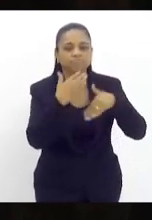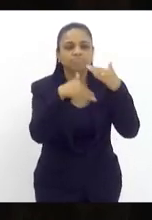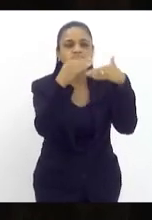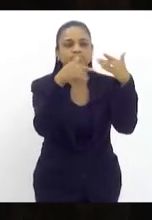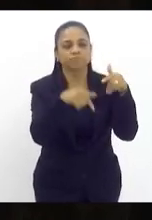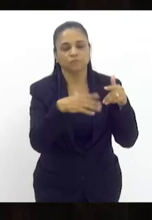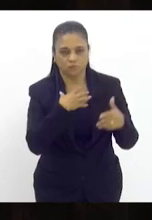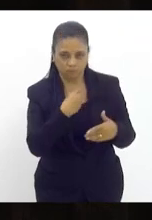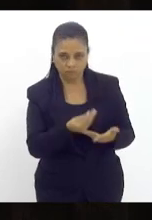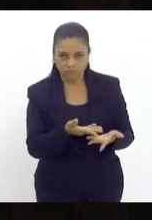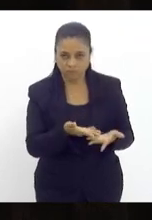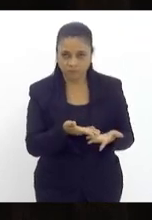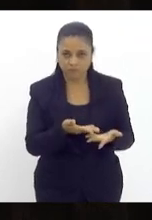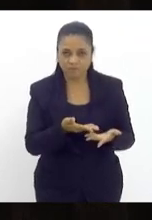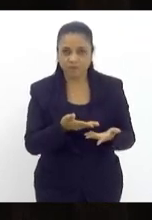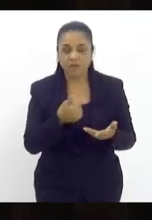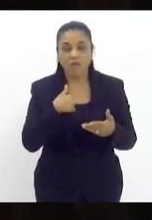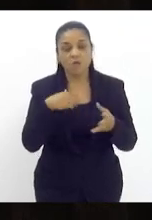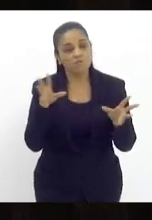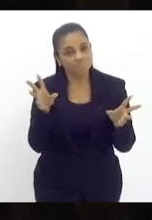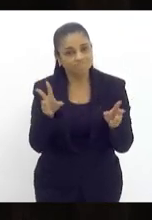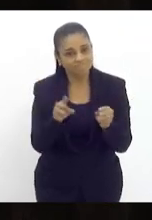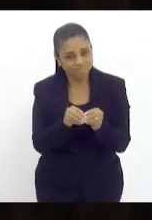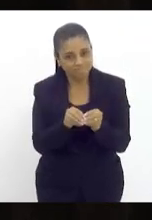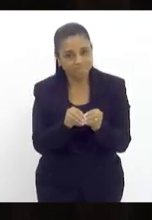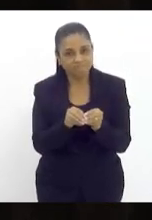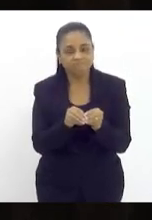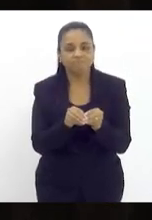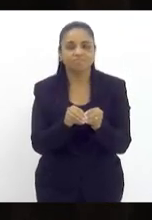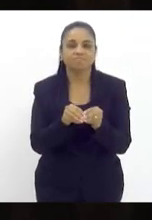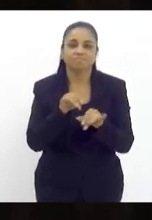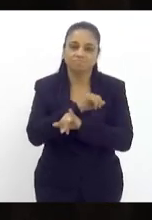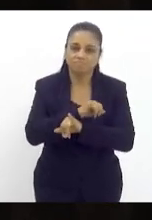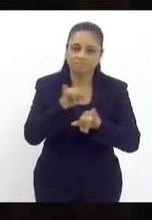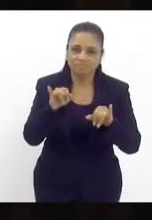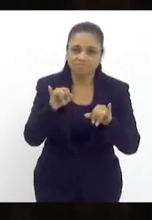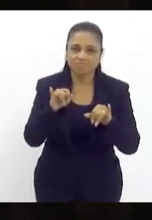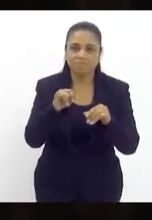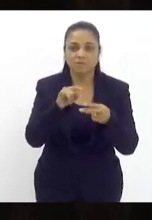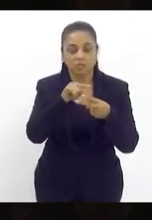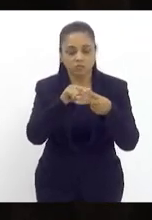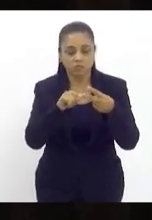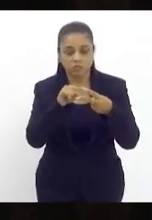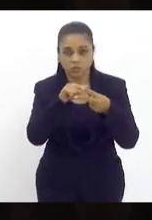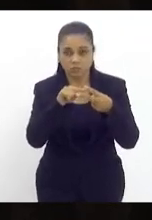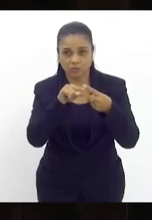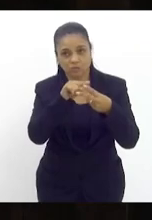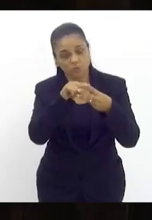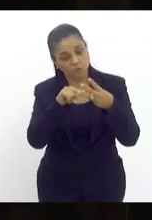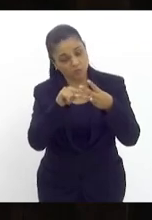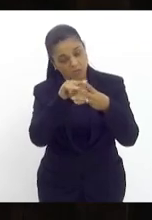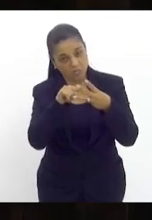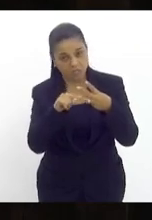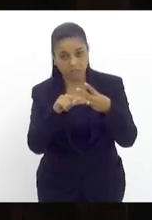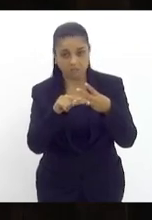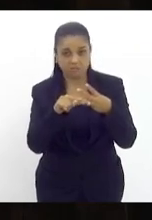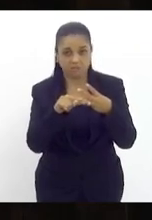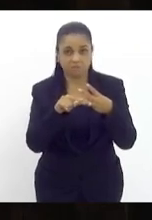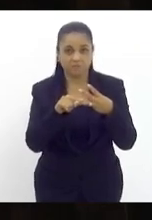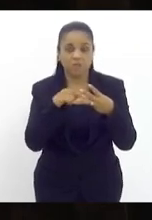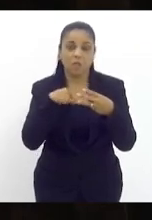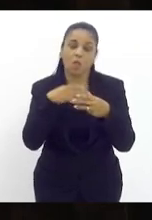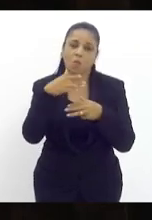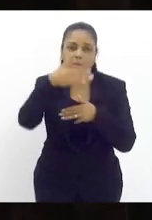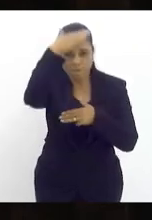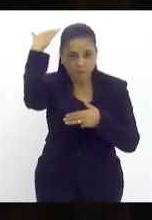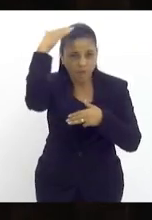Eu termino, né, primeiro falando para vocês, pensar em 2 campos, 3 campos, se vocês quiserem. Eu estive no México a